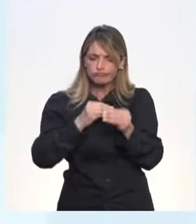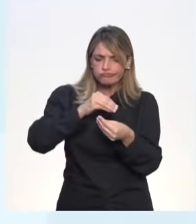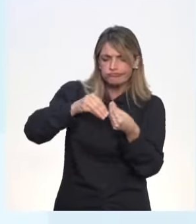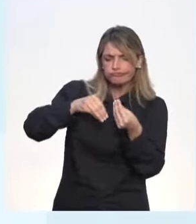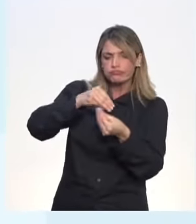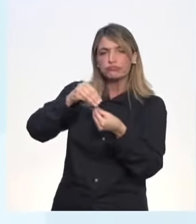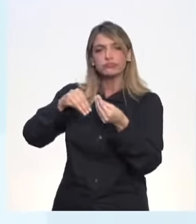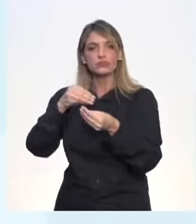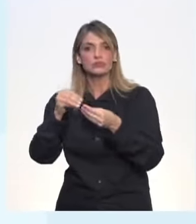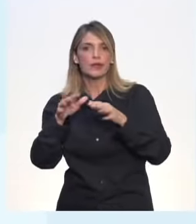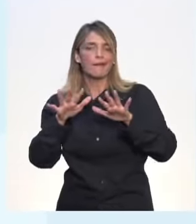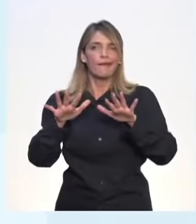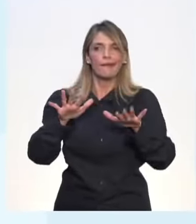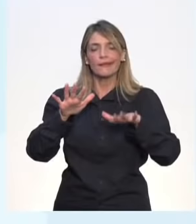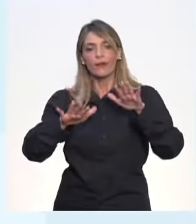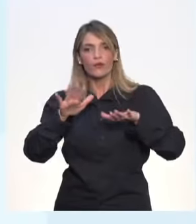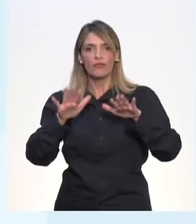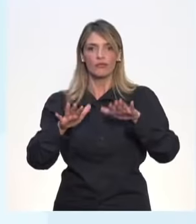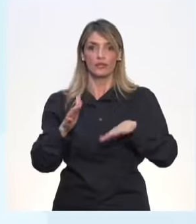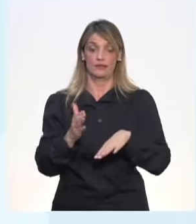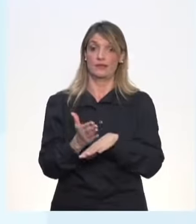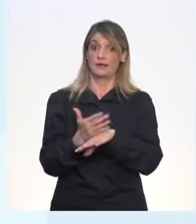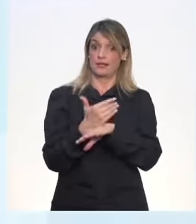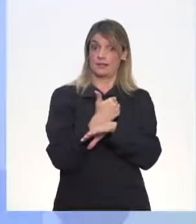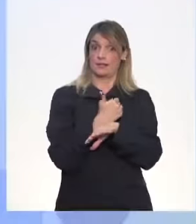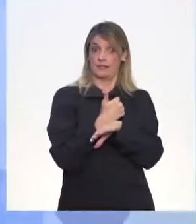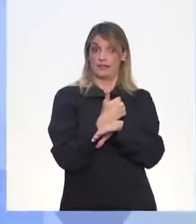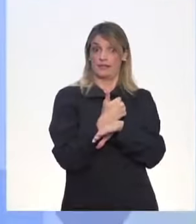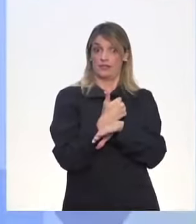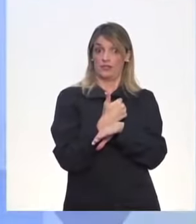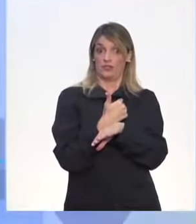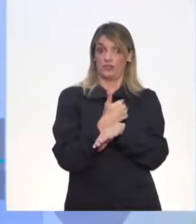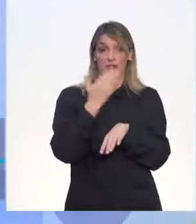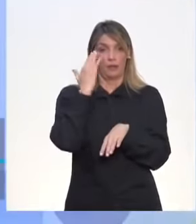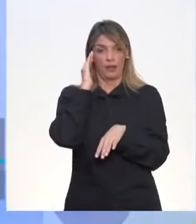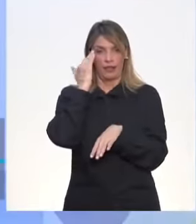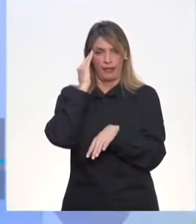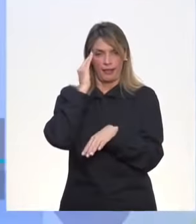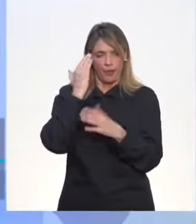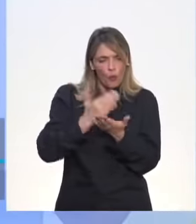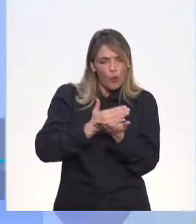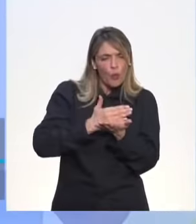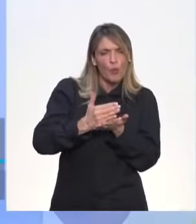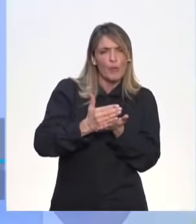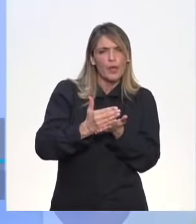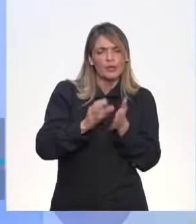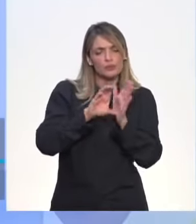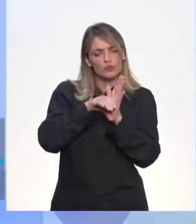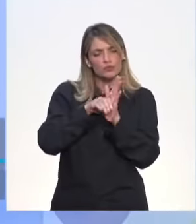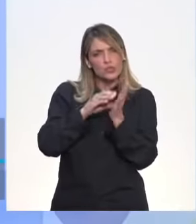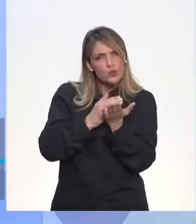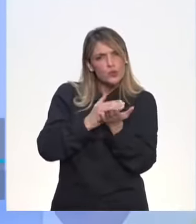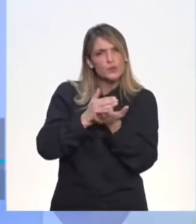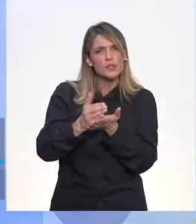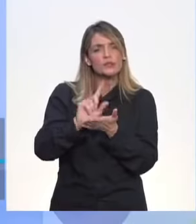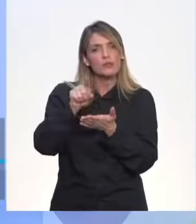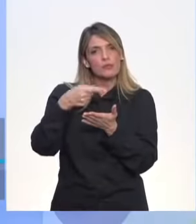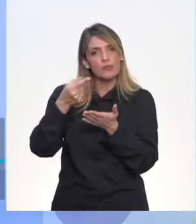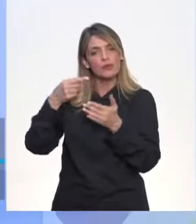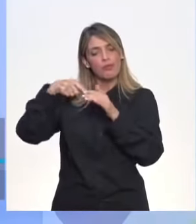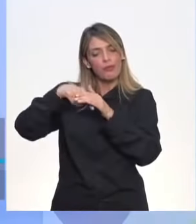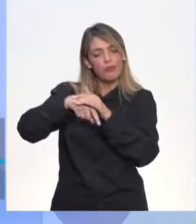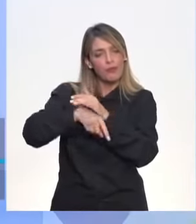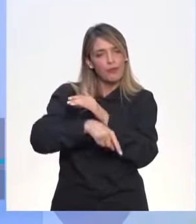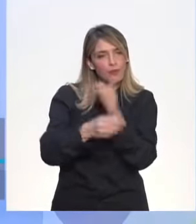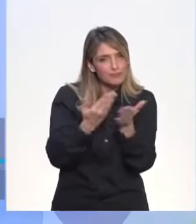é talvez preliminar para a gente poder ir aprofundando esses conceitos e tal e aí vai chegar a hora do